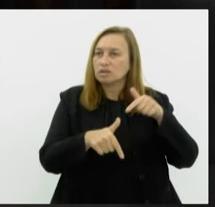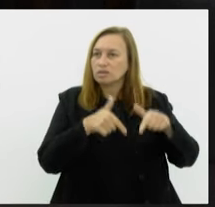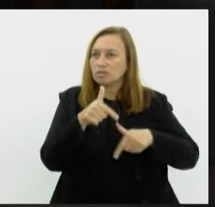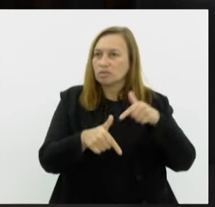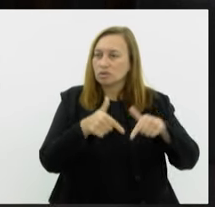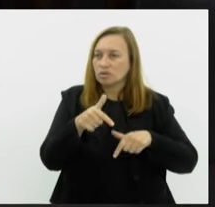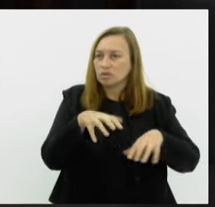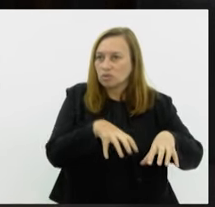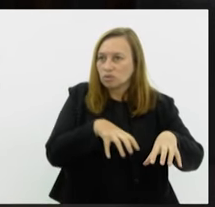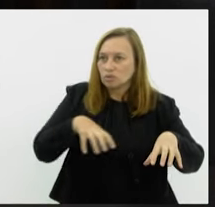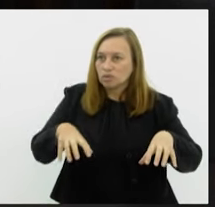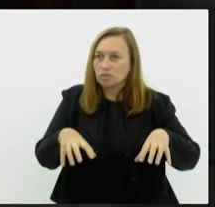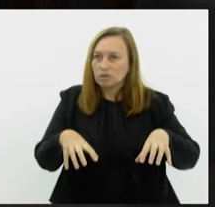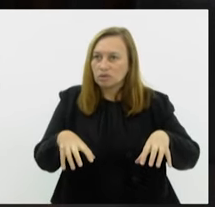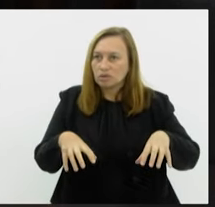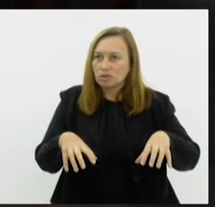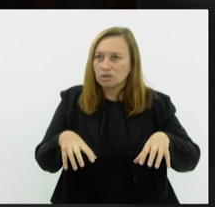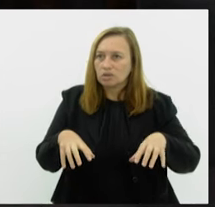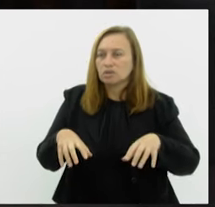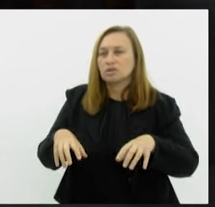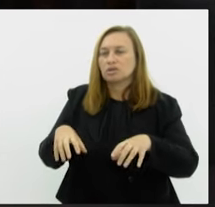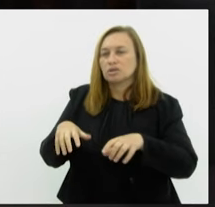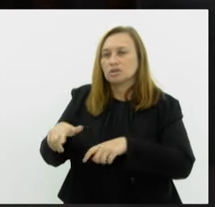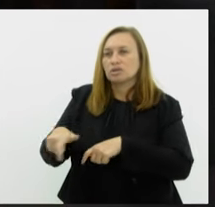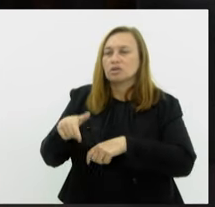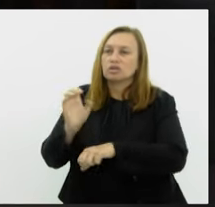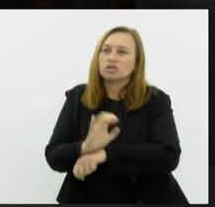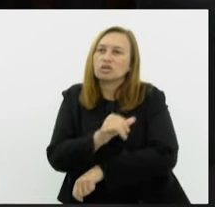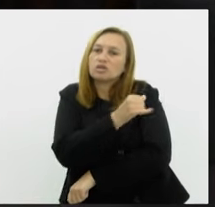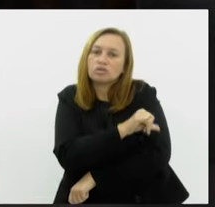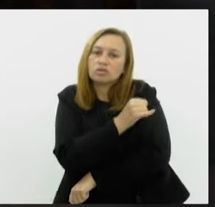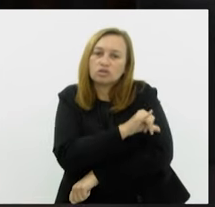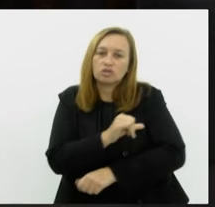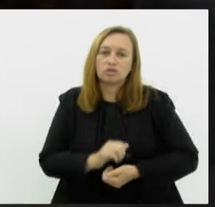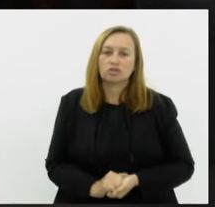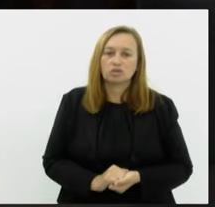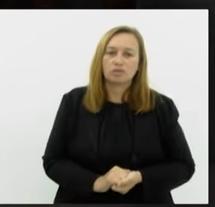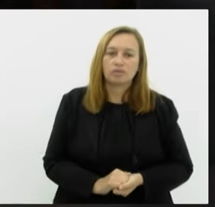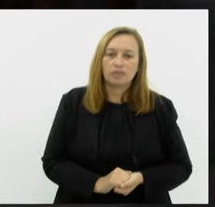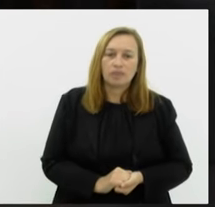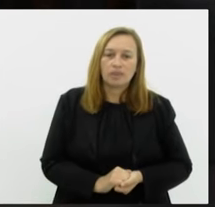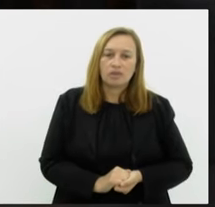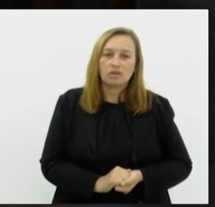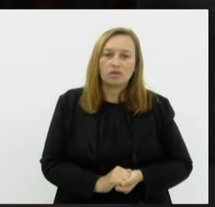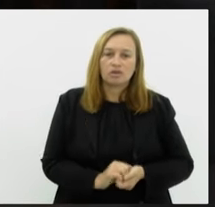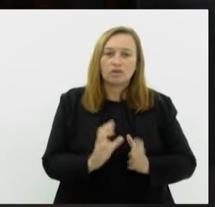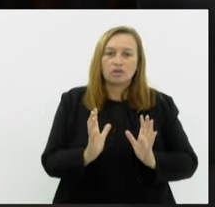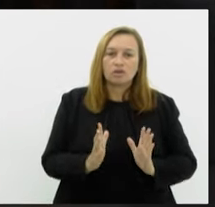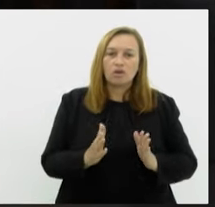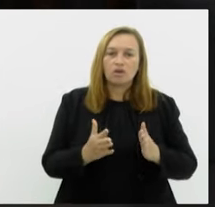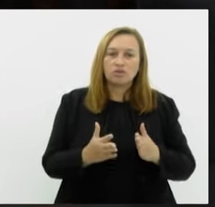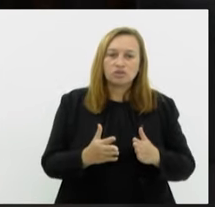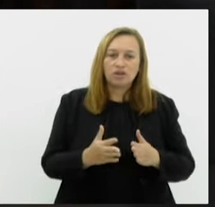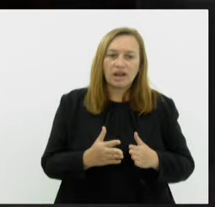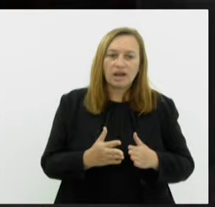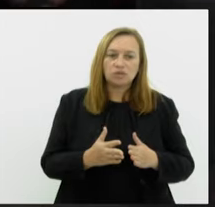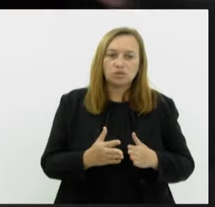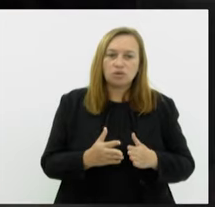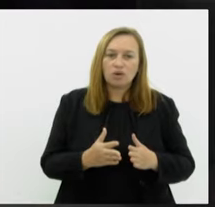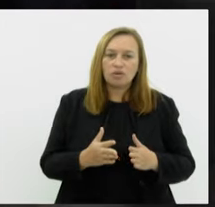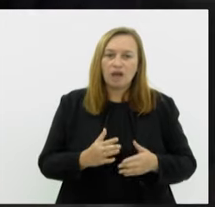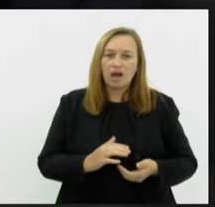e pelas entidades ambientais competentes no Estado do Rio de Janeiro, estabelece a concentração máxima permitida e